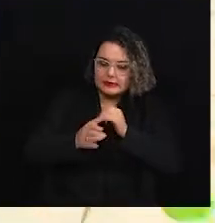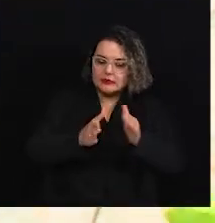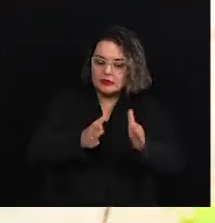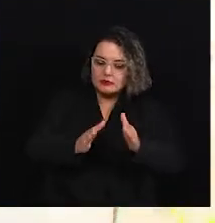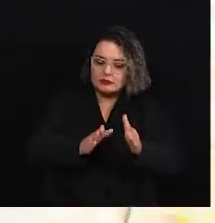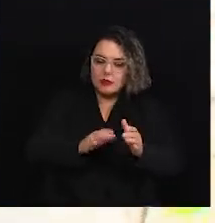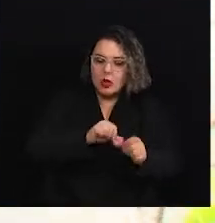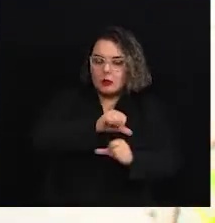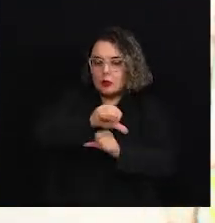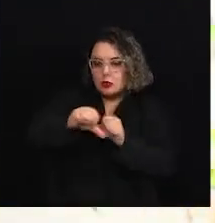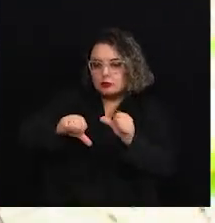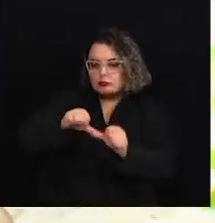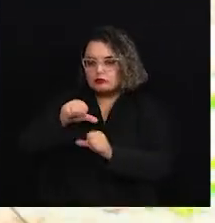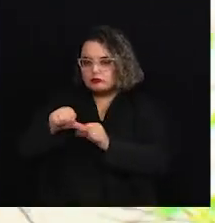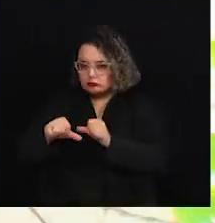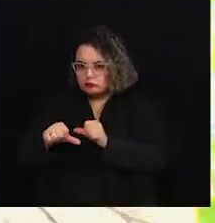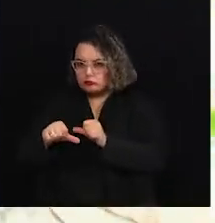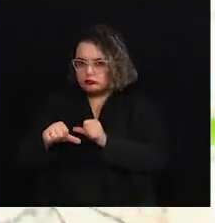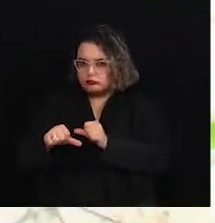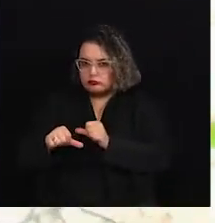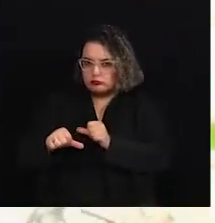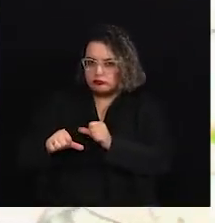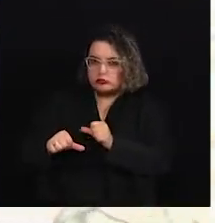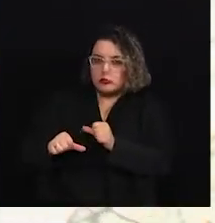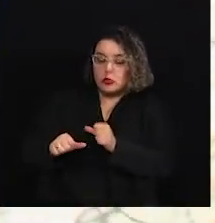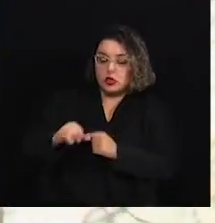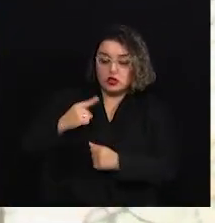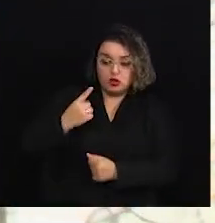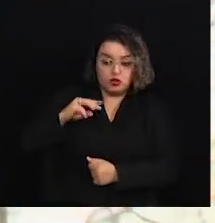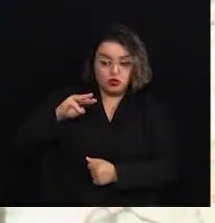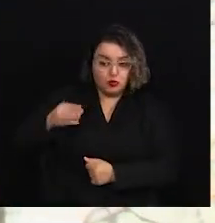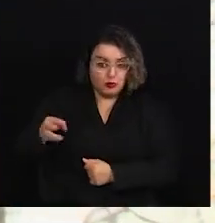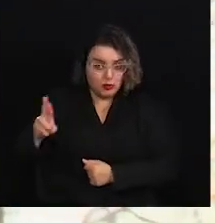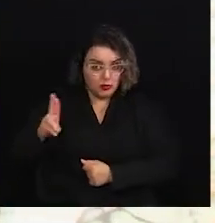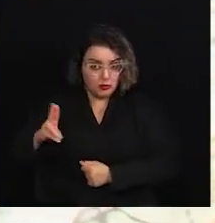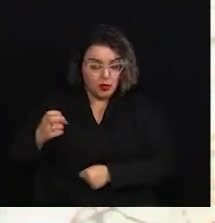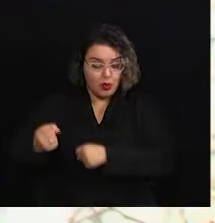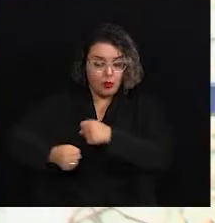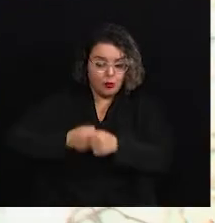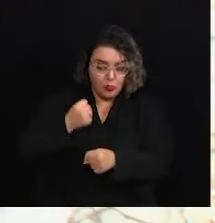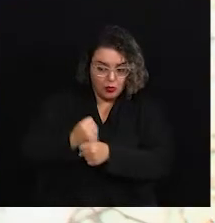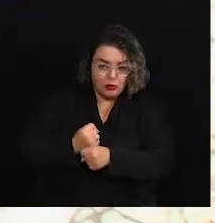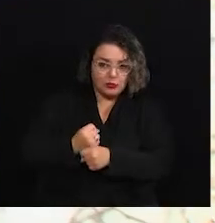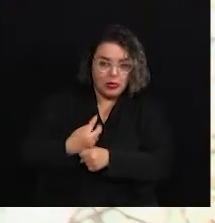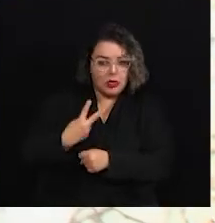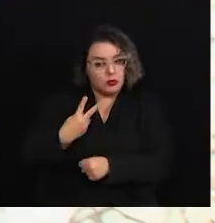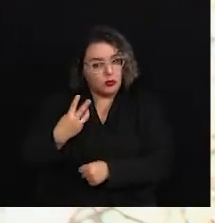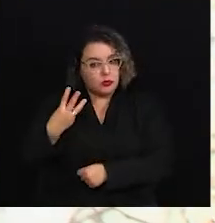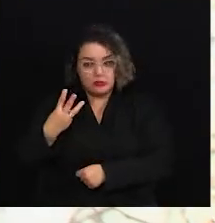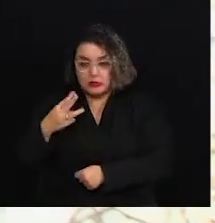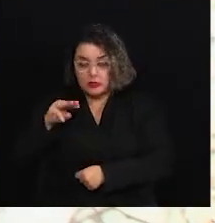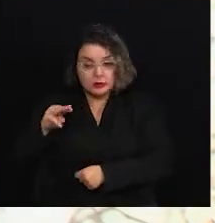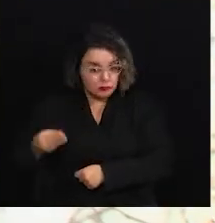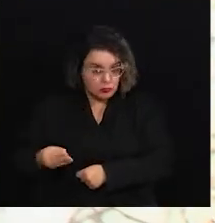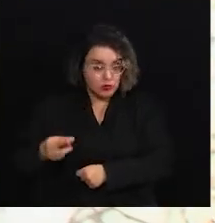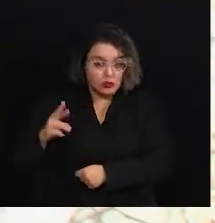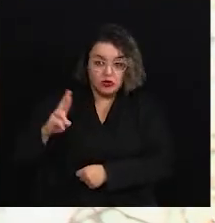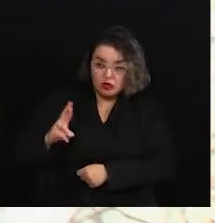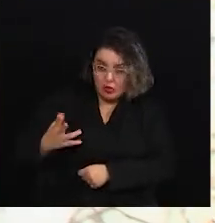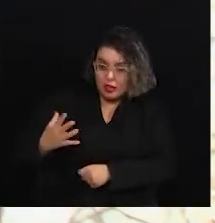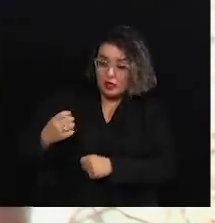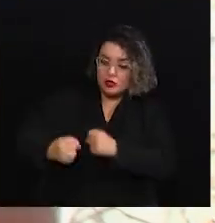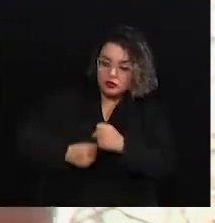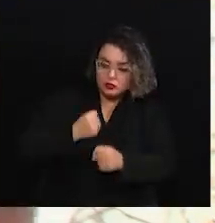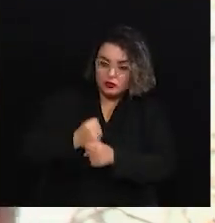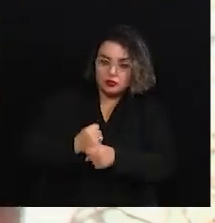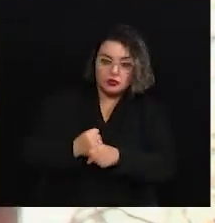numa fase de transição onde a gente migra do faturamento de R$1 milhão por ano para 2, 3 milhões de reais. Então a